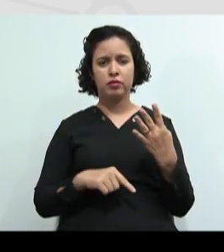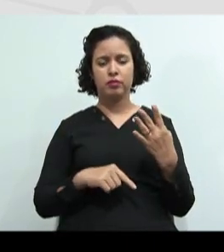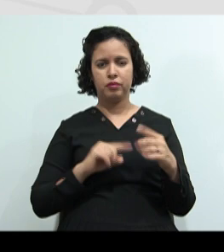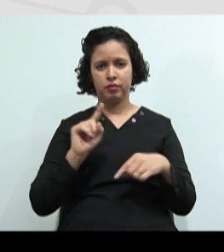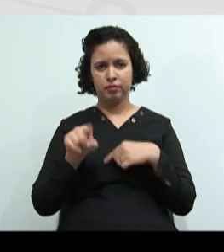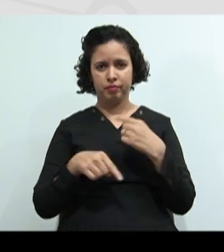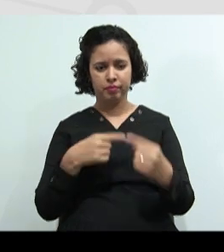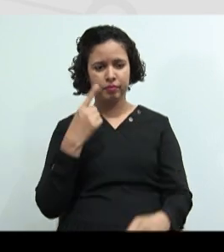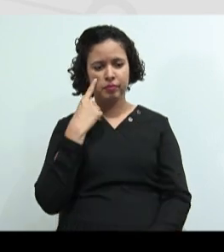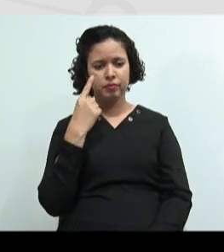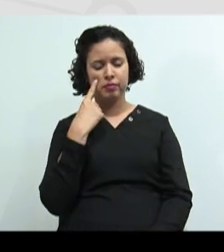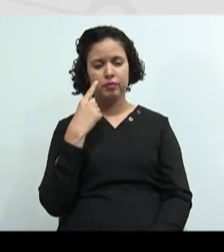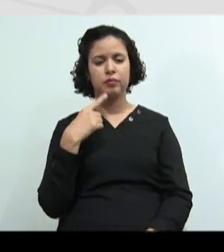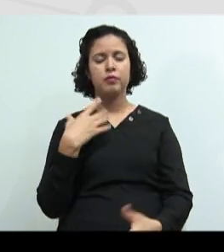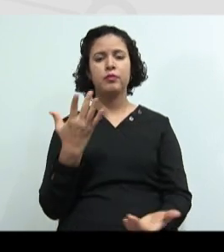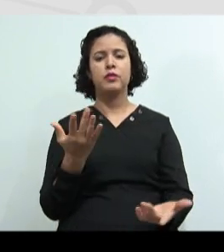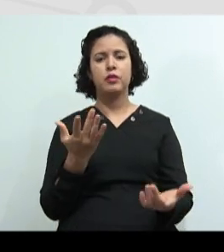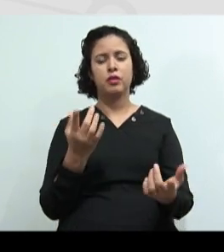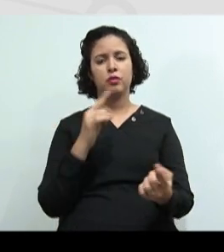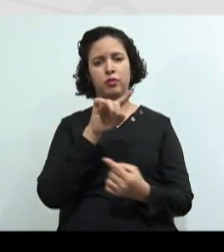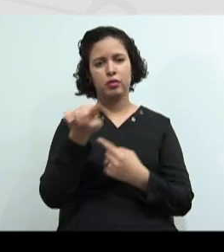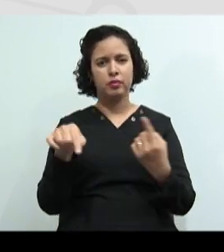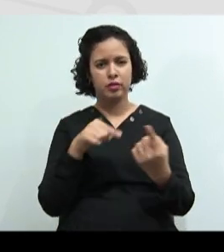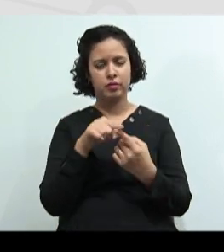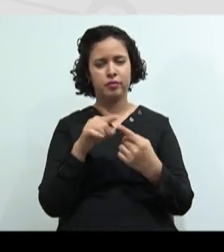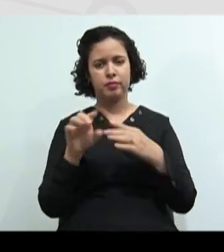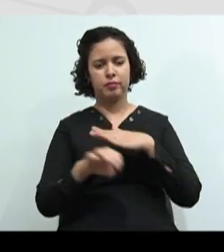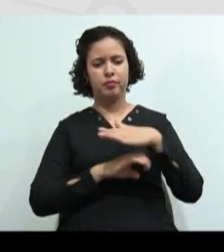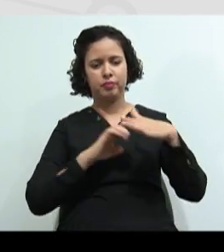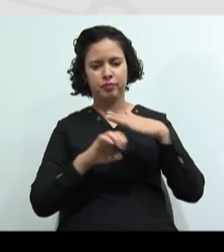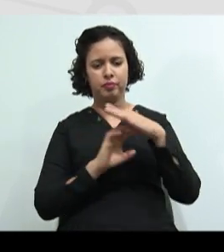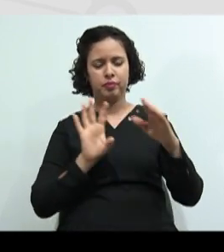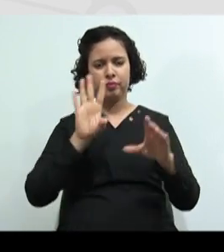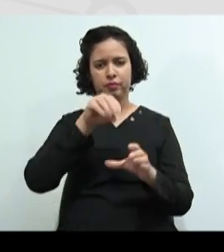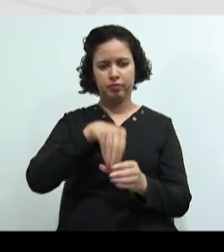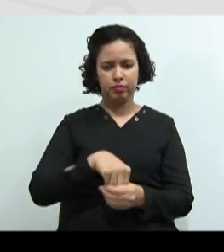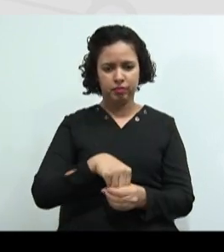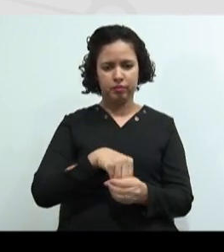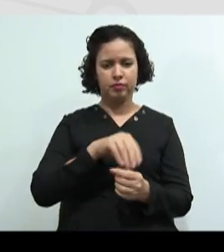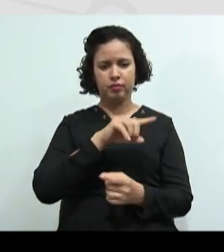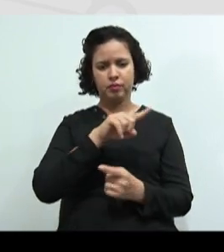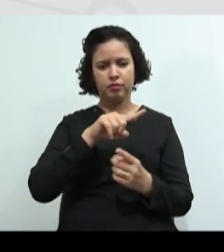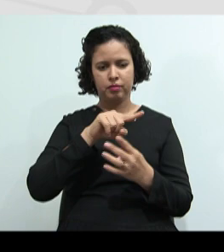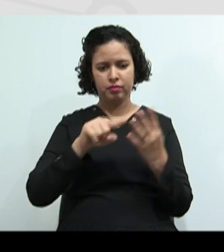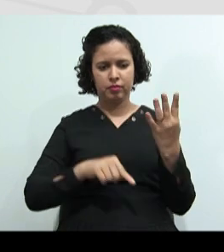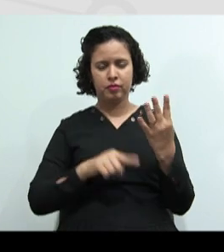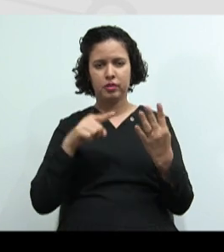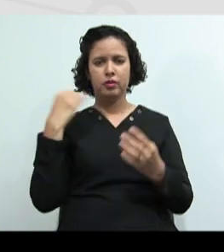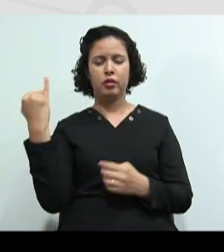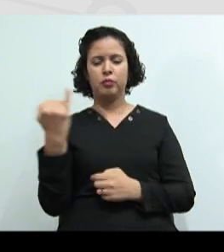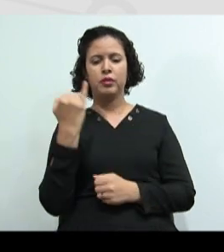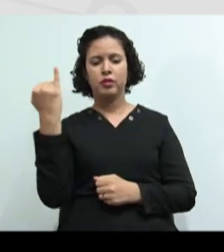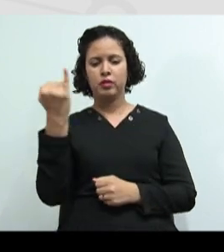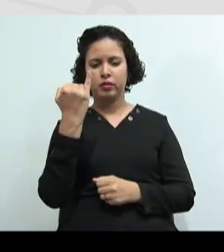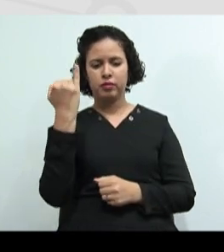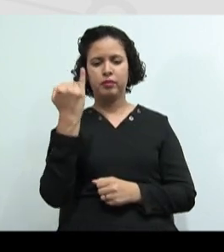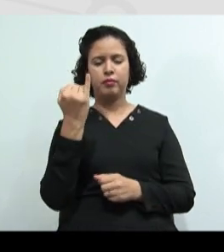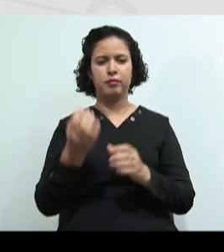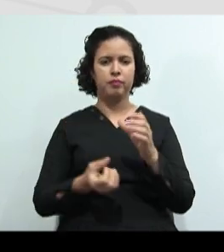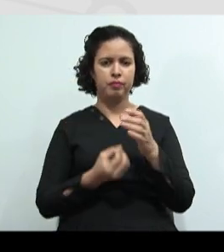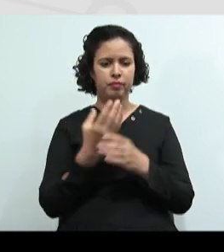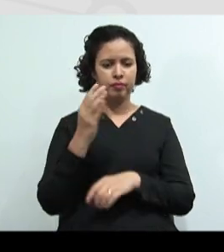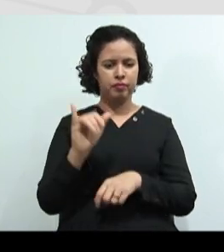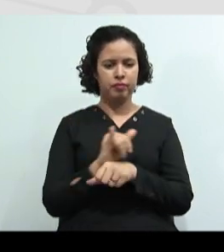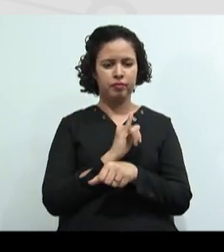ver. O alinhamento dos objetivos organizacionais dentro dessas perspectivas é de extrema importância para a criação